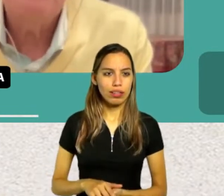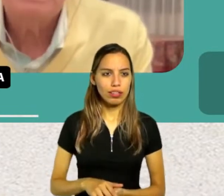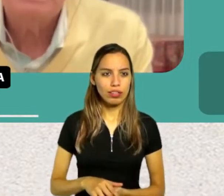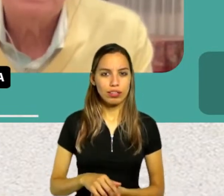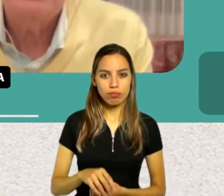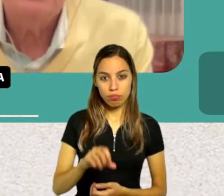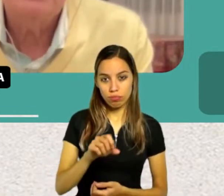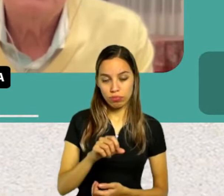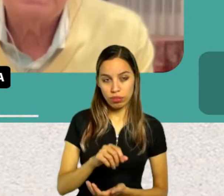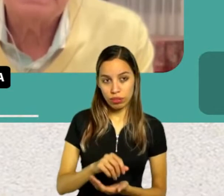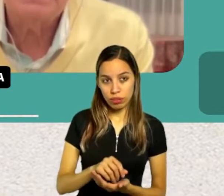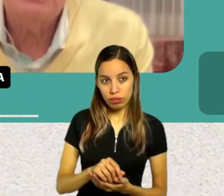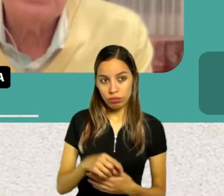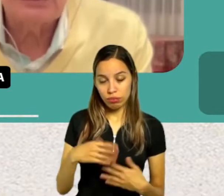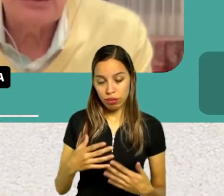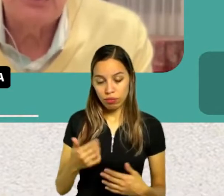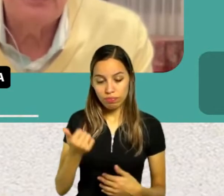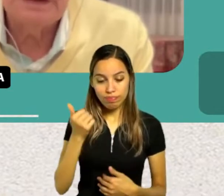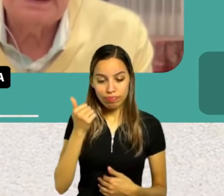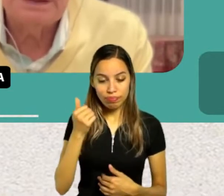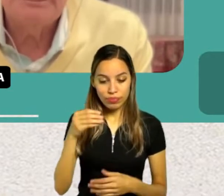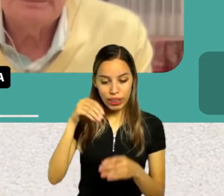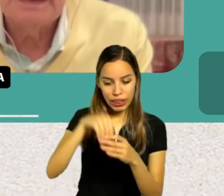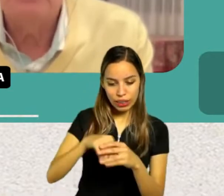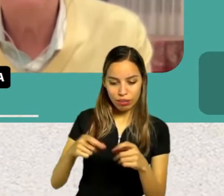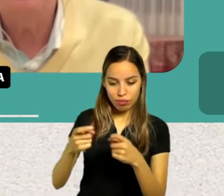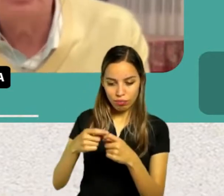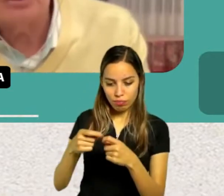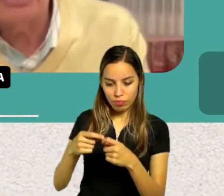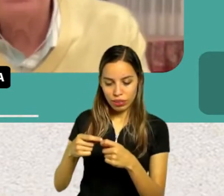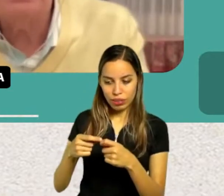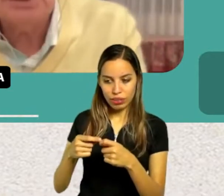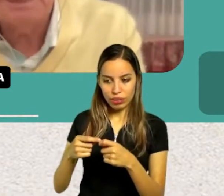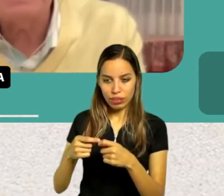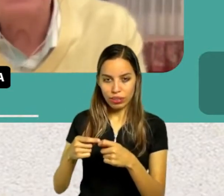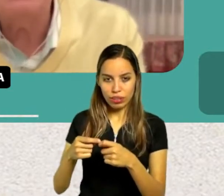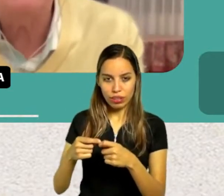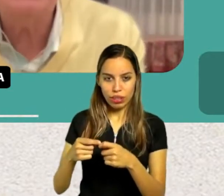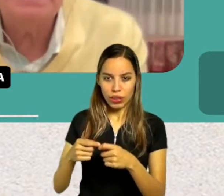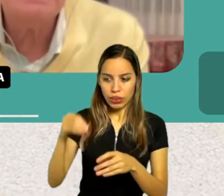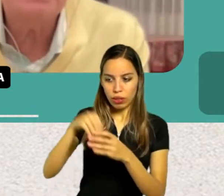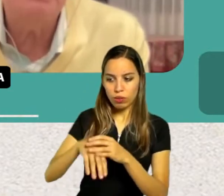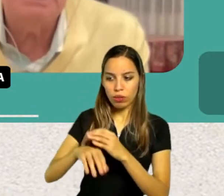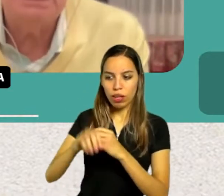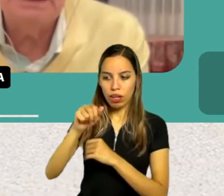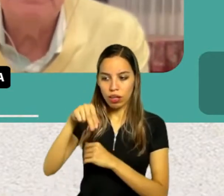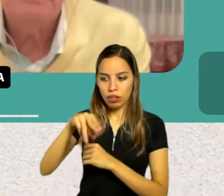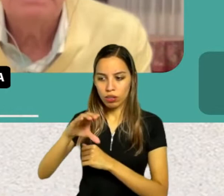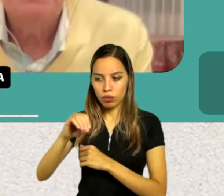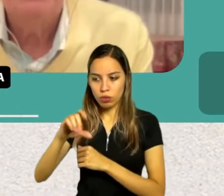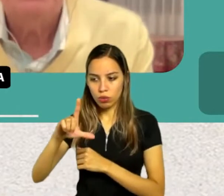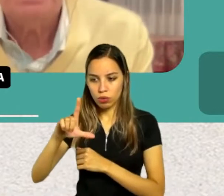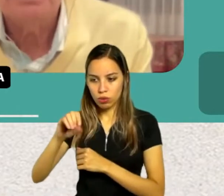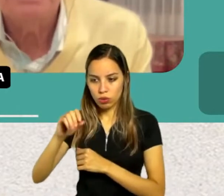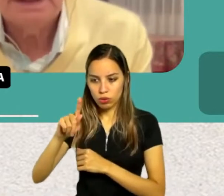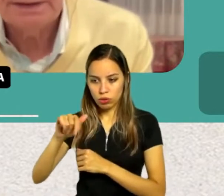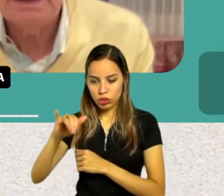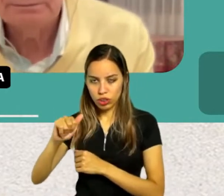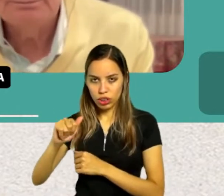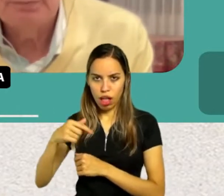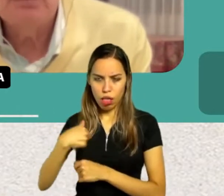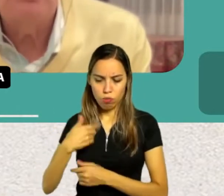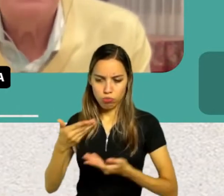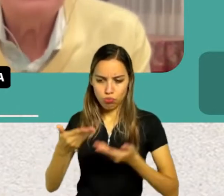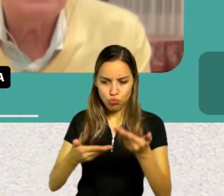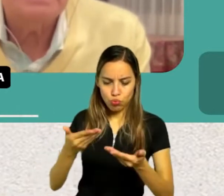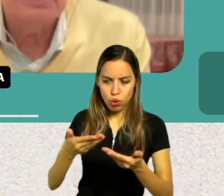medicina, eu, a partir dos anos 90, na oncologia, eu me especializei em câncer de mama. Então, penetrei